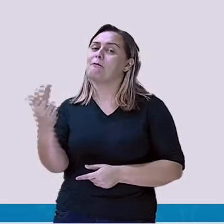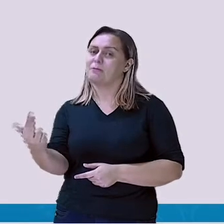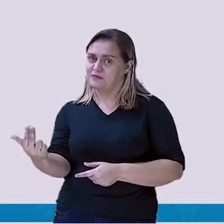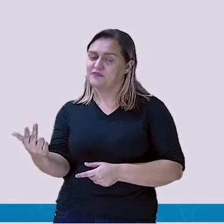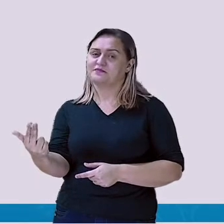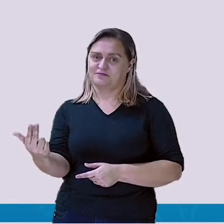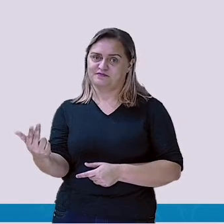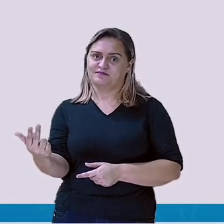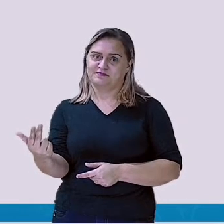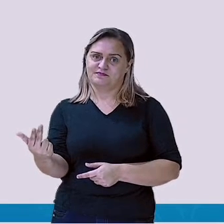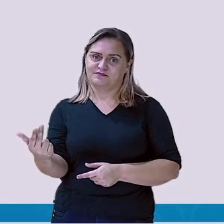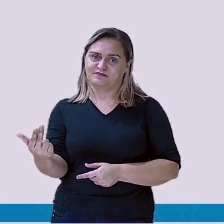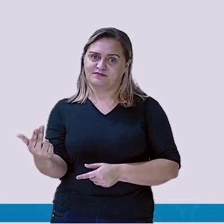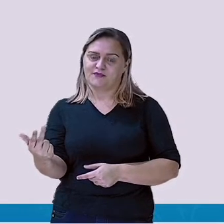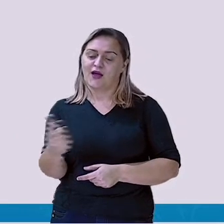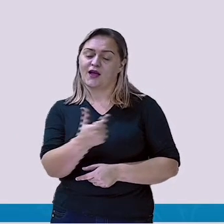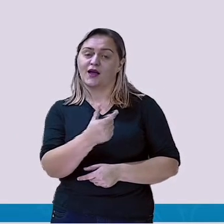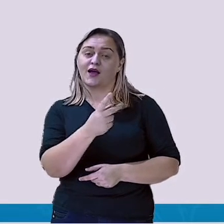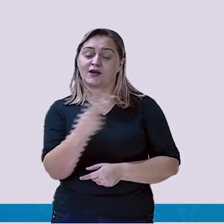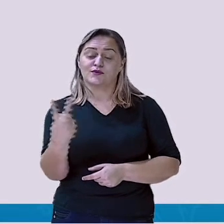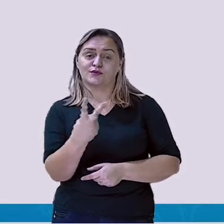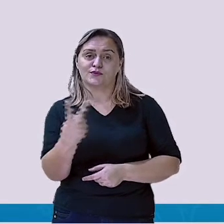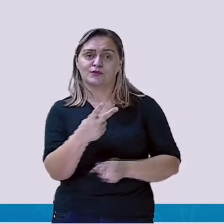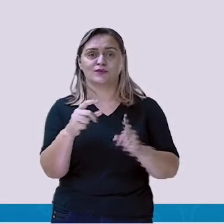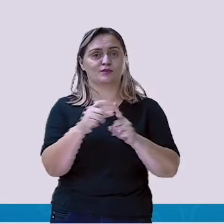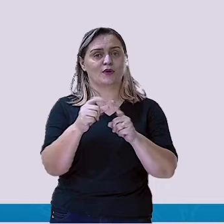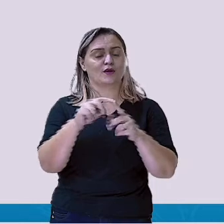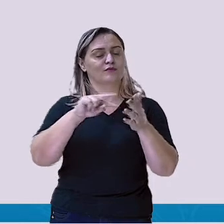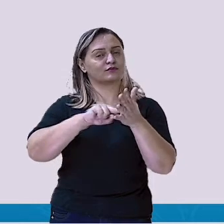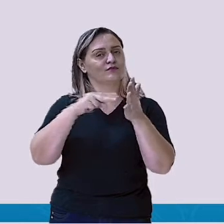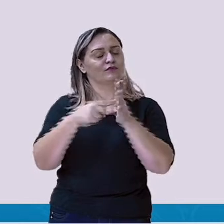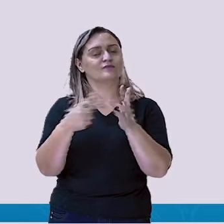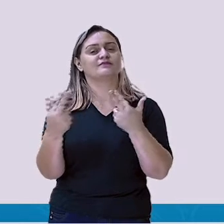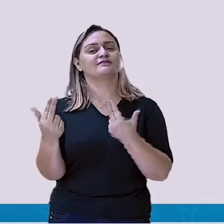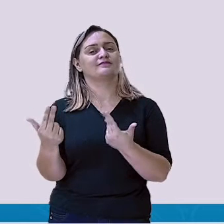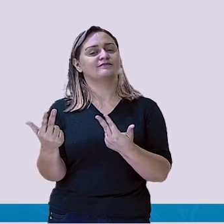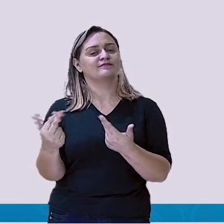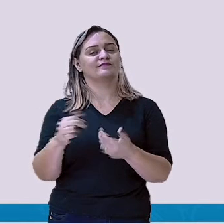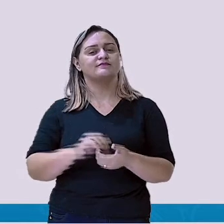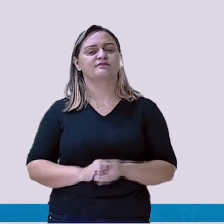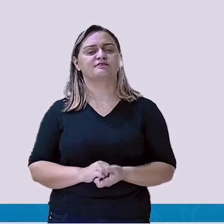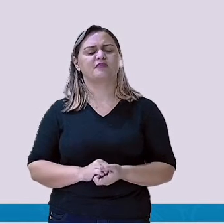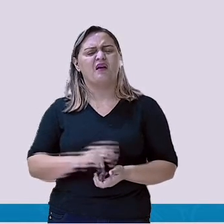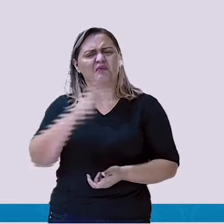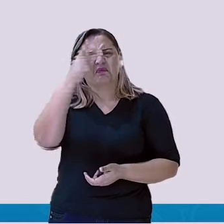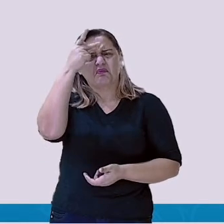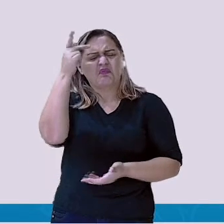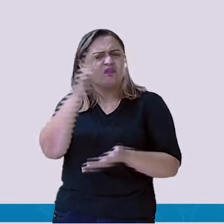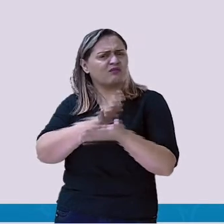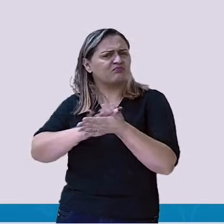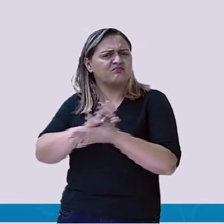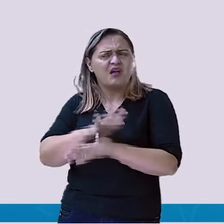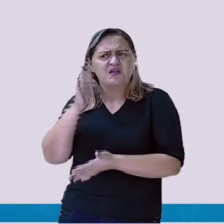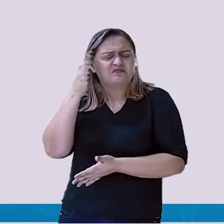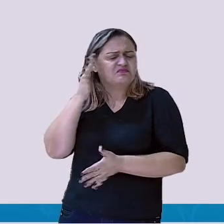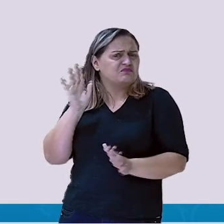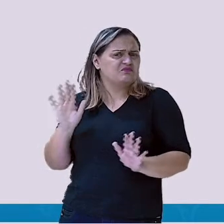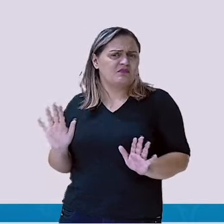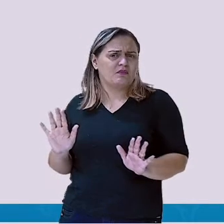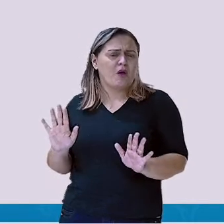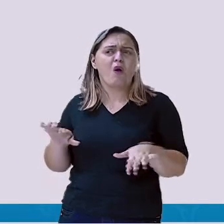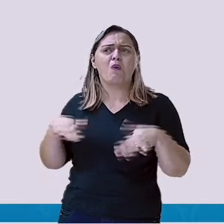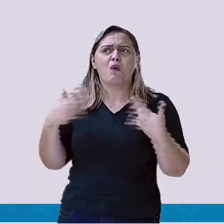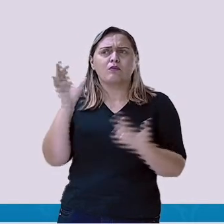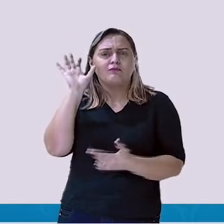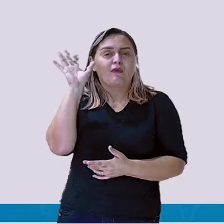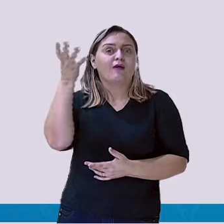não serem irmãs, elas são parecidas. Ninguém sabe qual será a resolução do juiz.